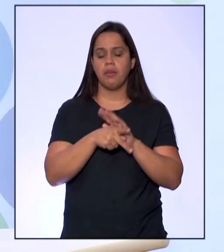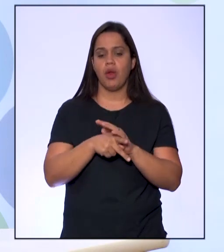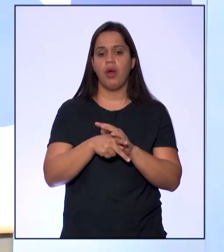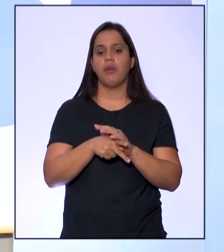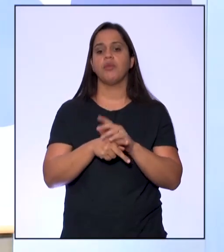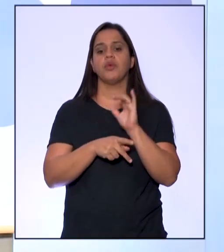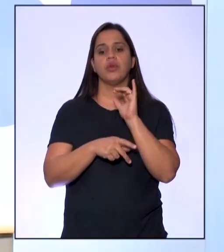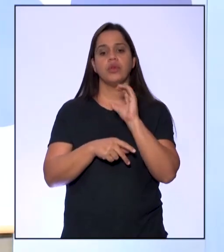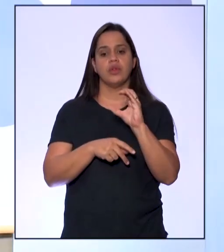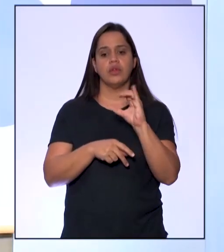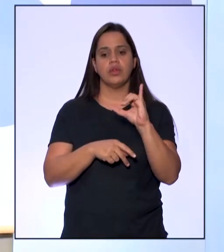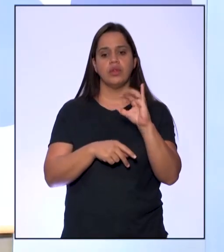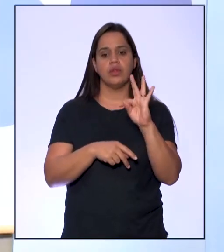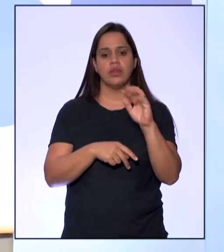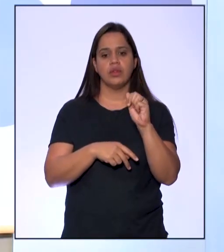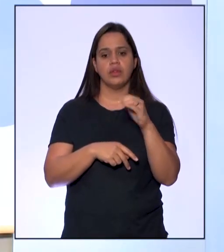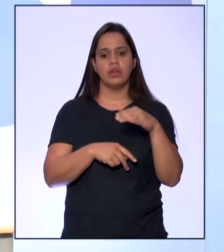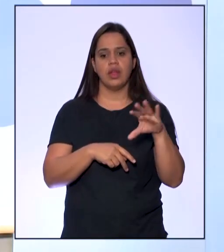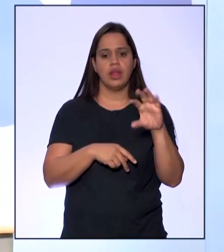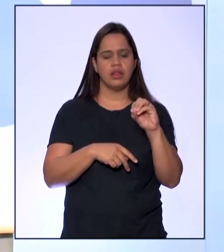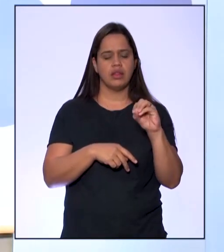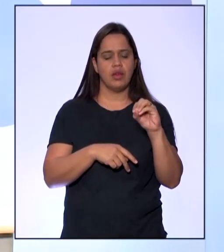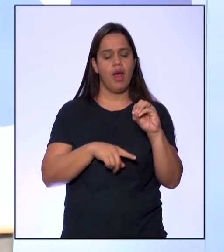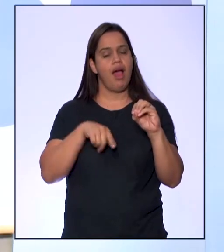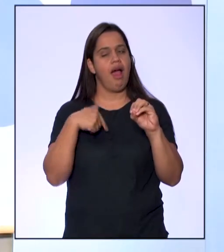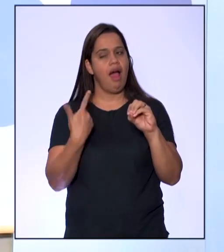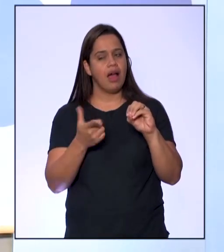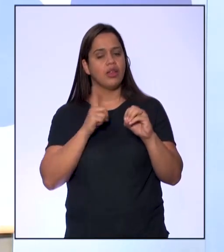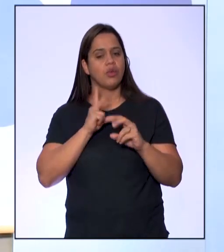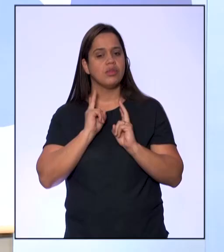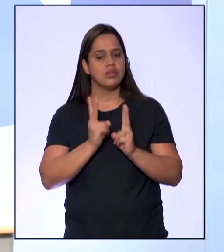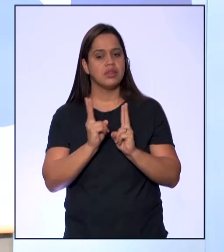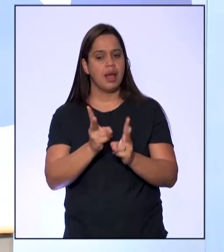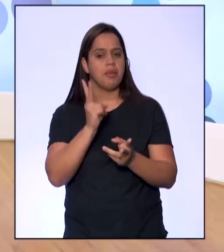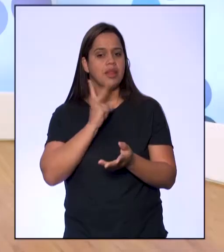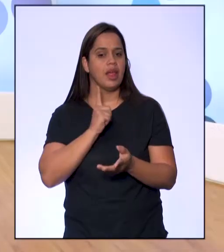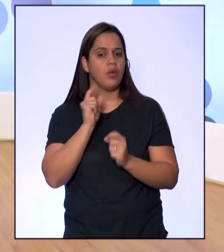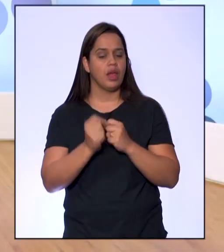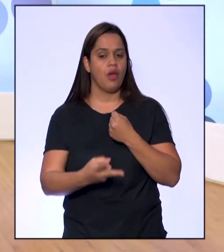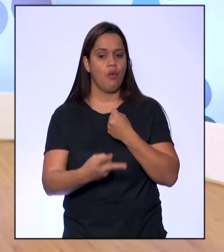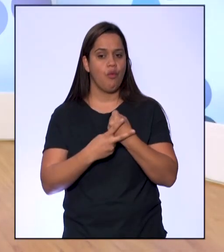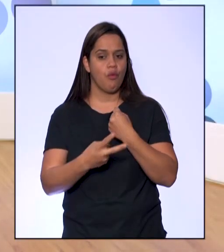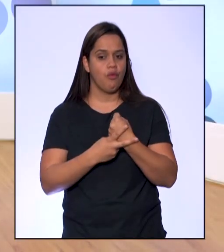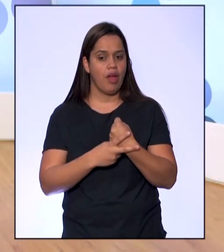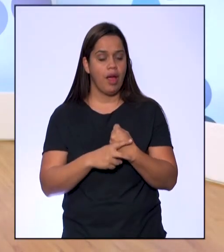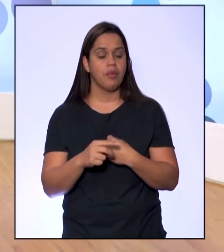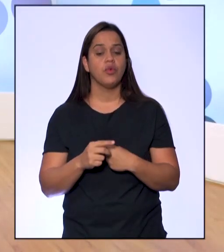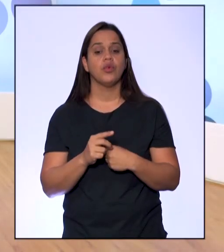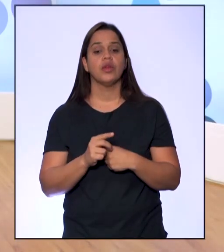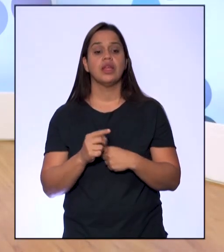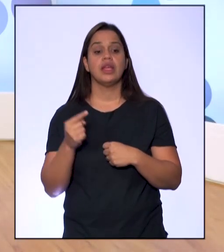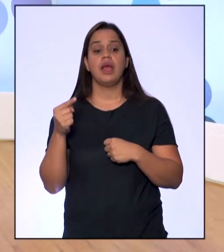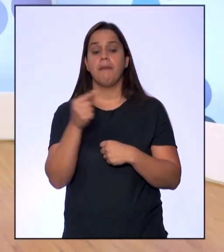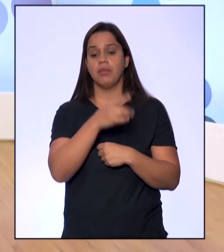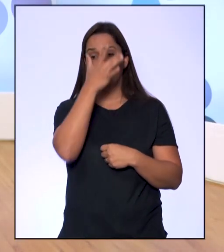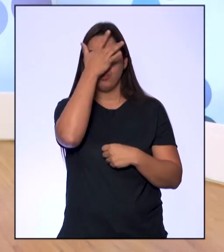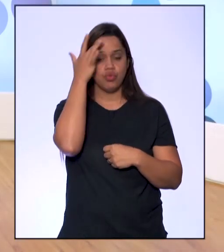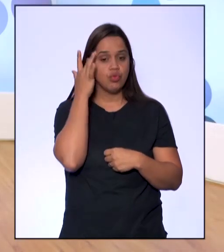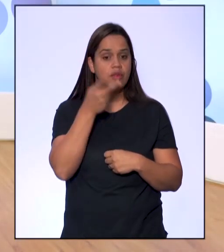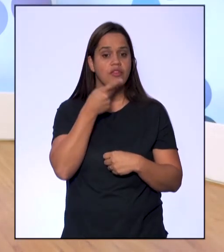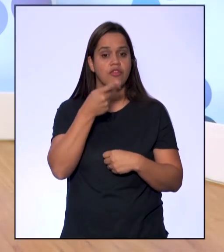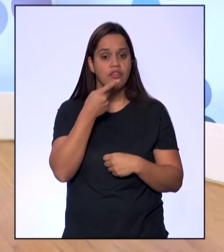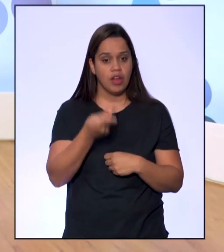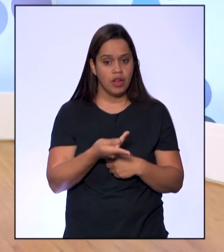diferença. sempre tem um verbo ali que Exatamente, indica que alguém disse, falou, exatamente. disse,